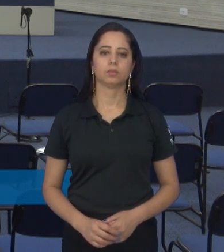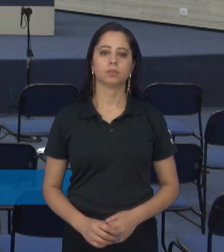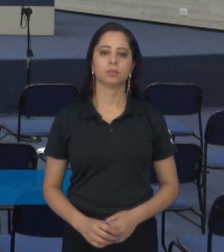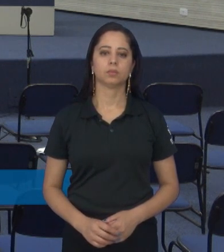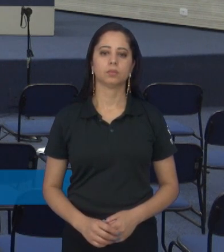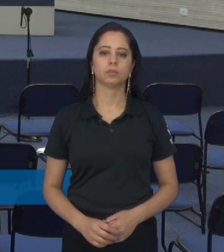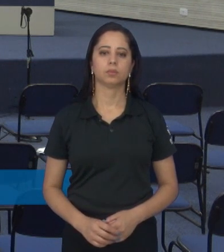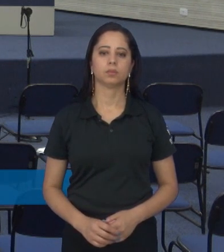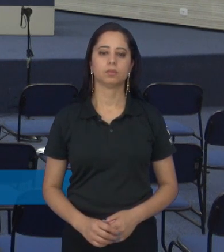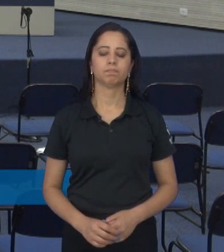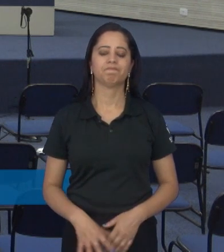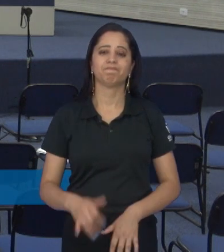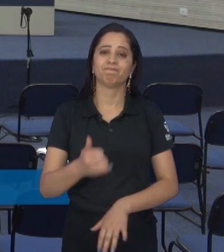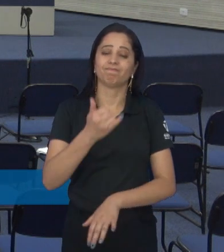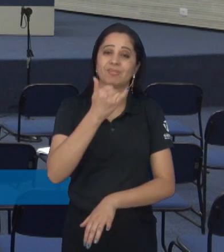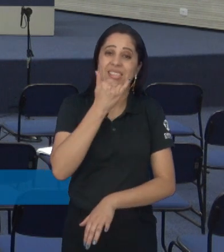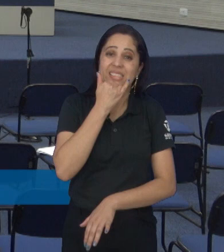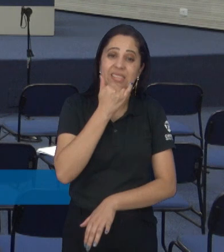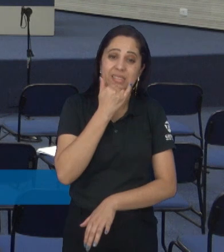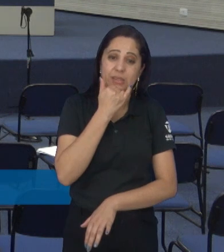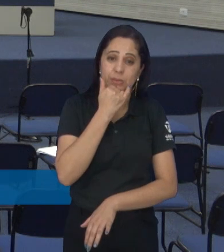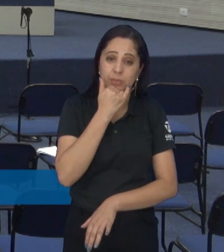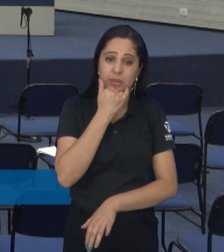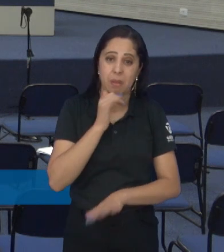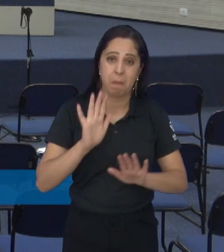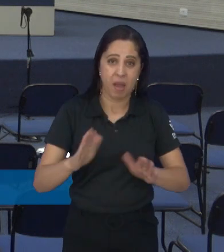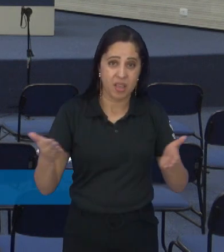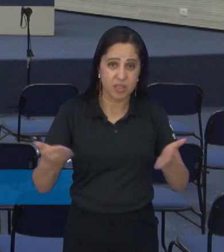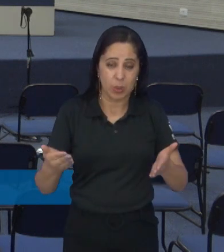Orlando desculpa mas não é a